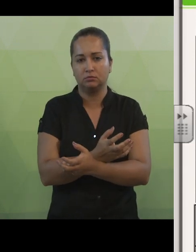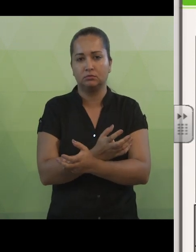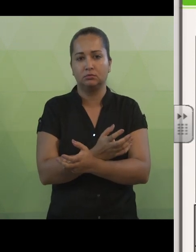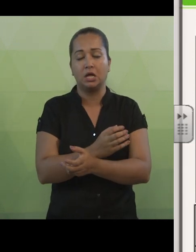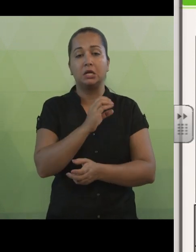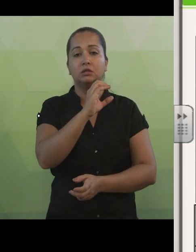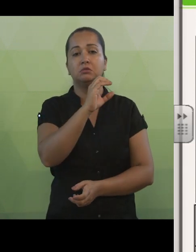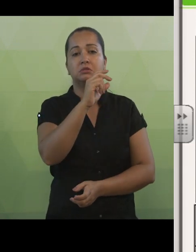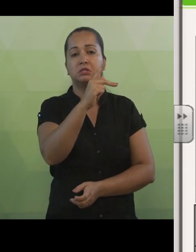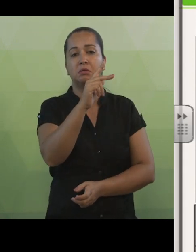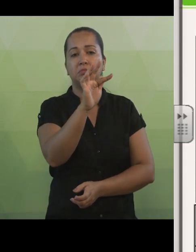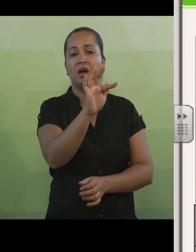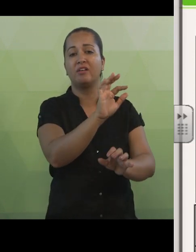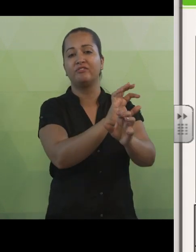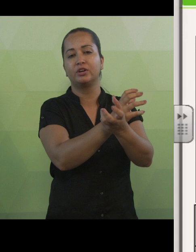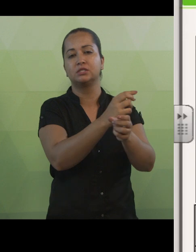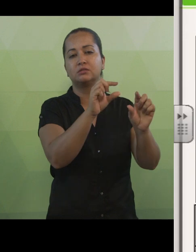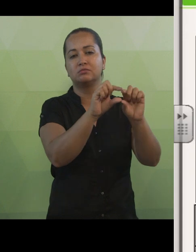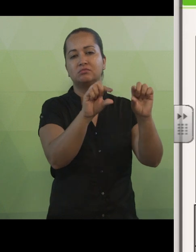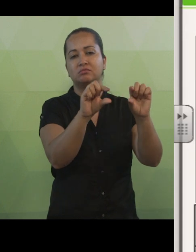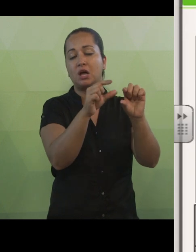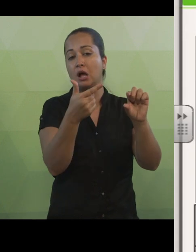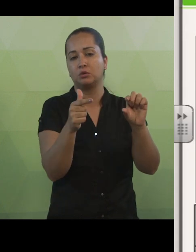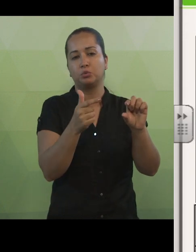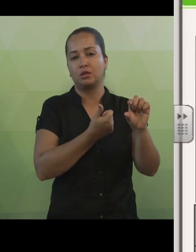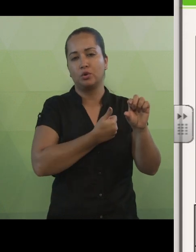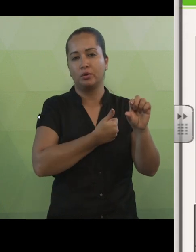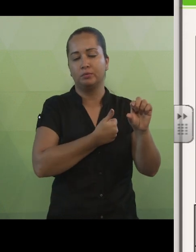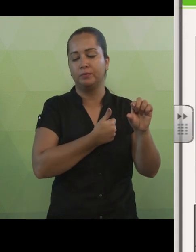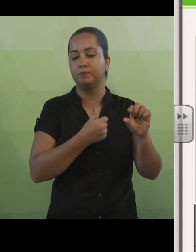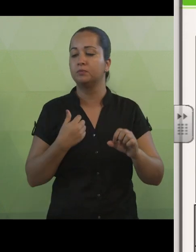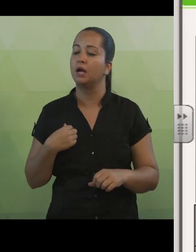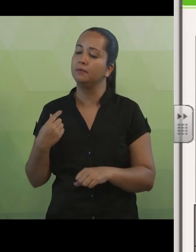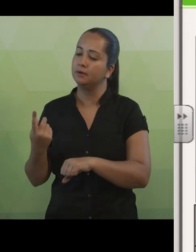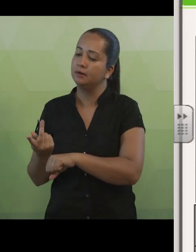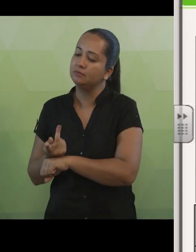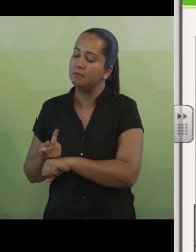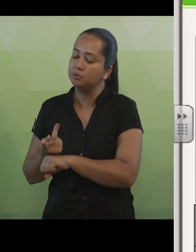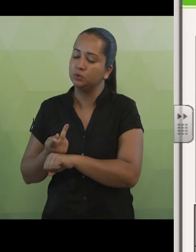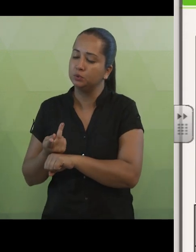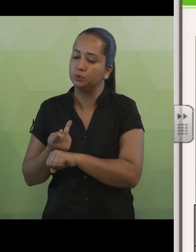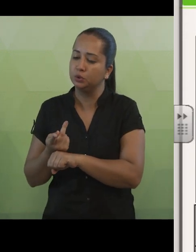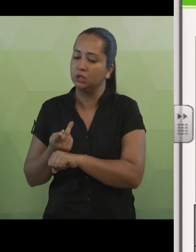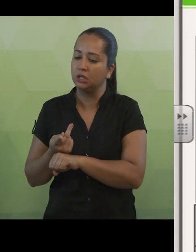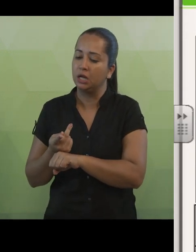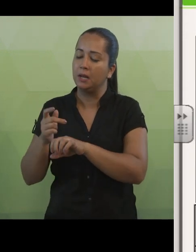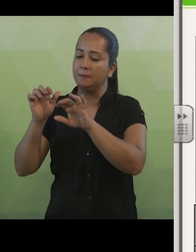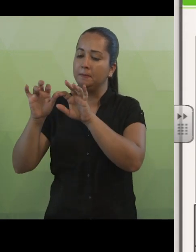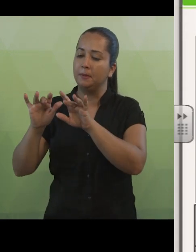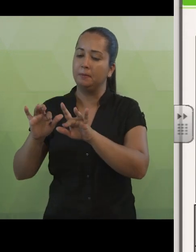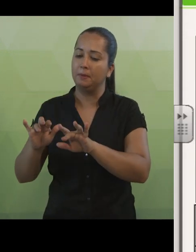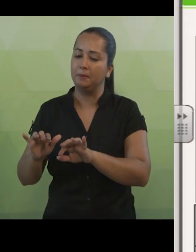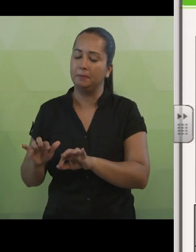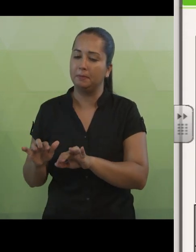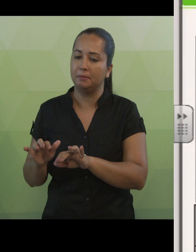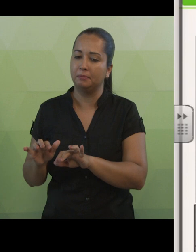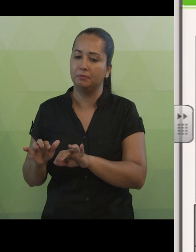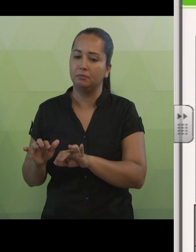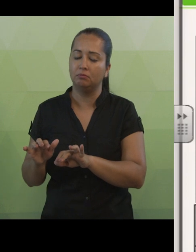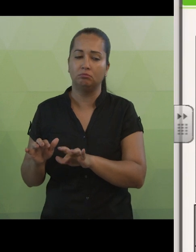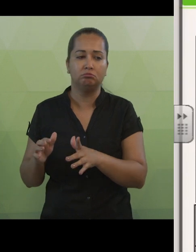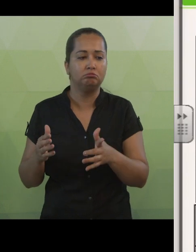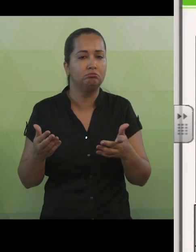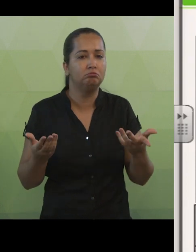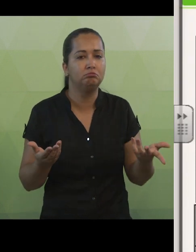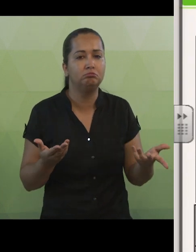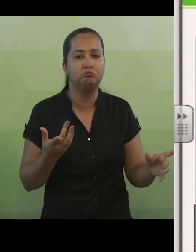da pessoa vai estar lá vazio, não vai ter nada escrito. Quando você precisar fazer algum tipo de manipulação com o dado dessa